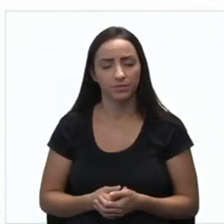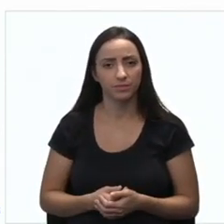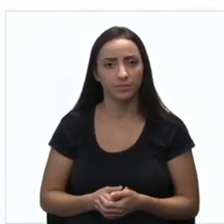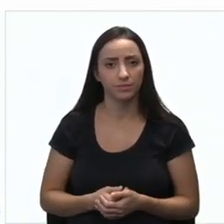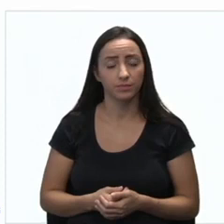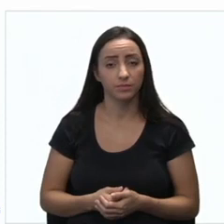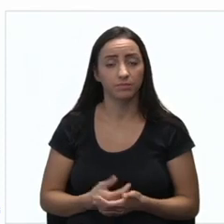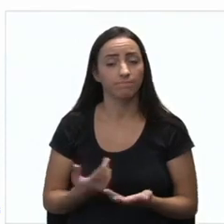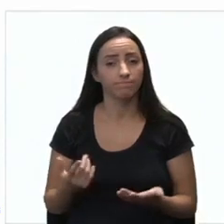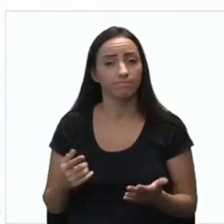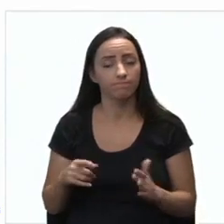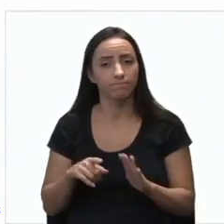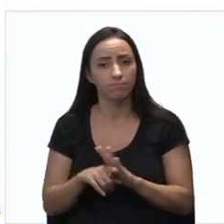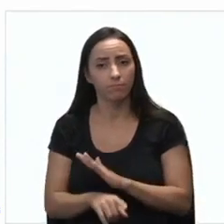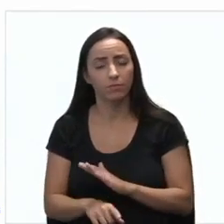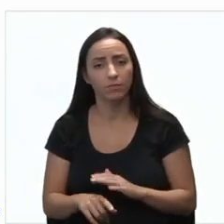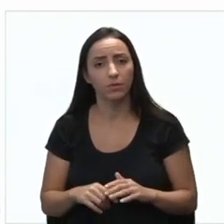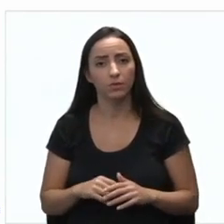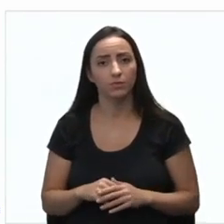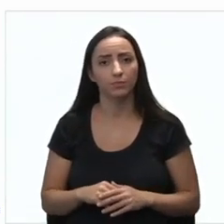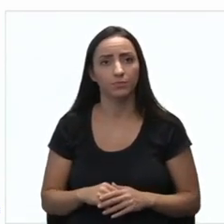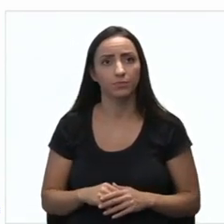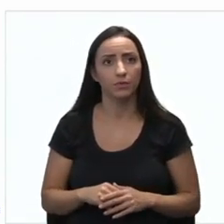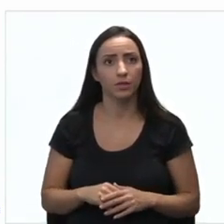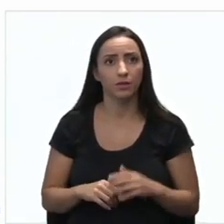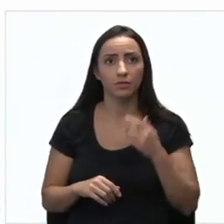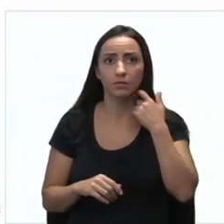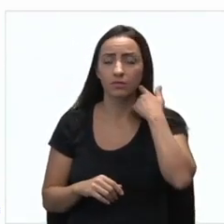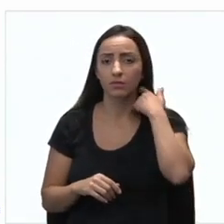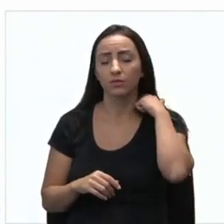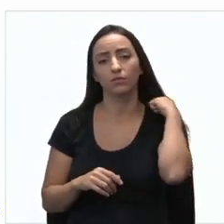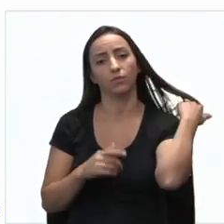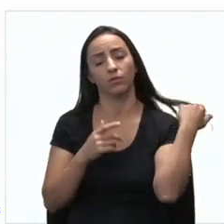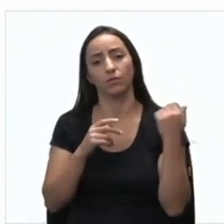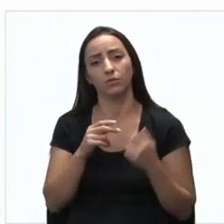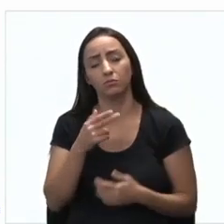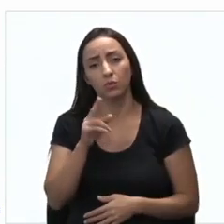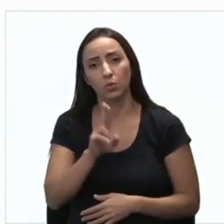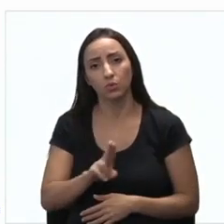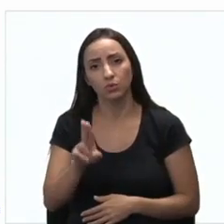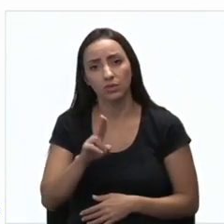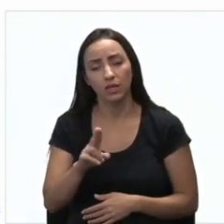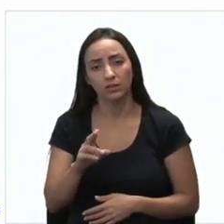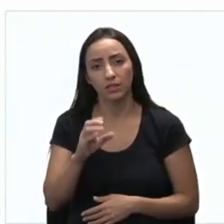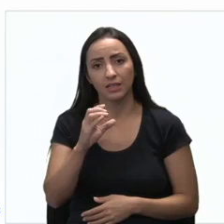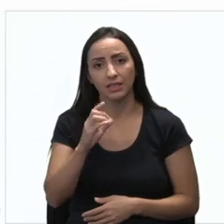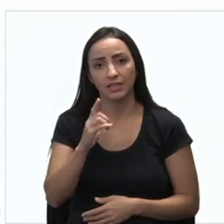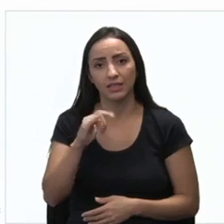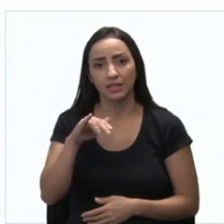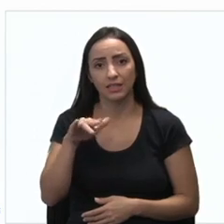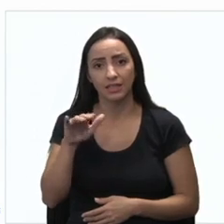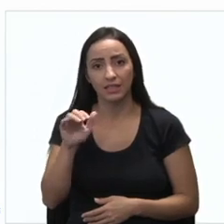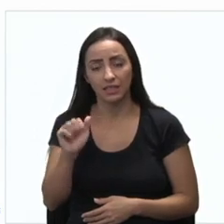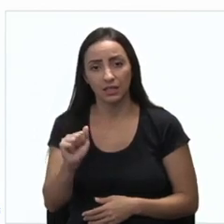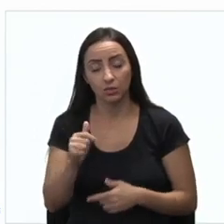Esse questionamento, né, ele foi adotado e abordado na clínica do trabalho. A clínica do trabalho ela